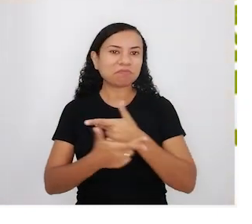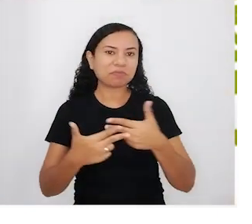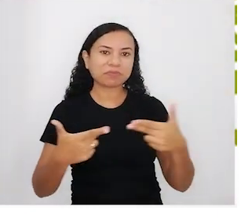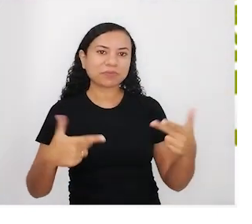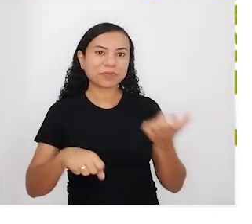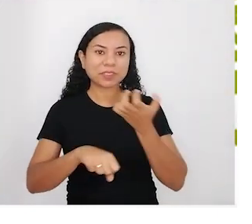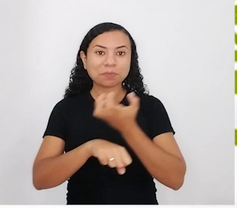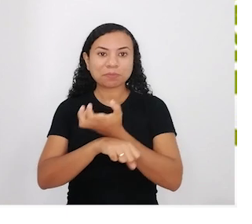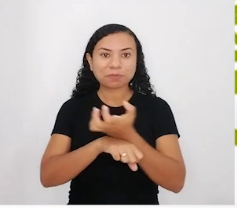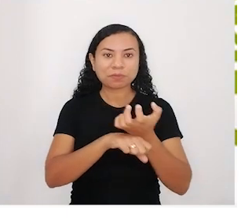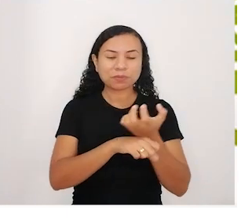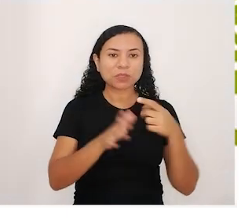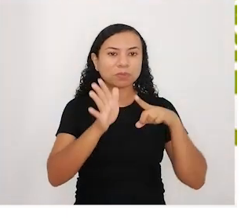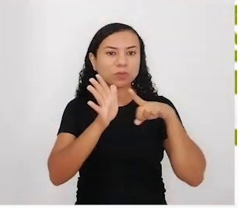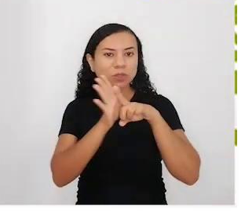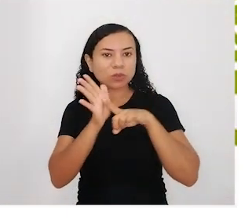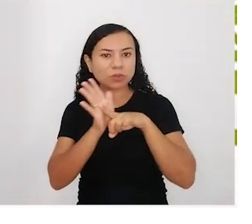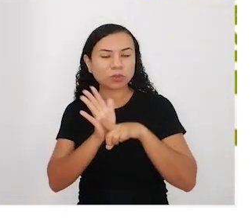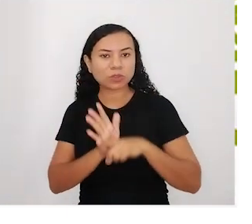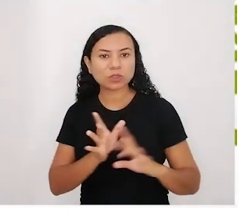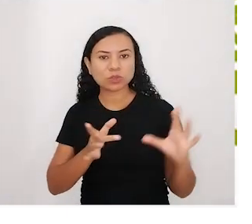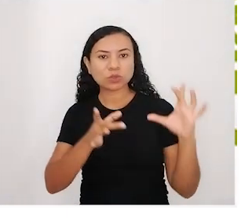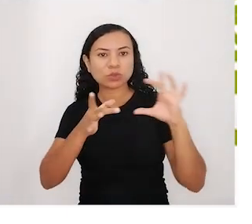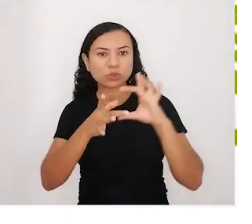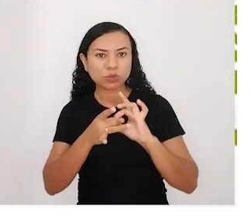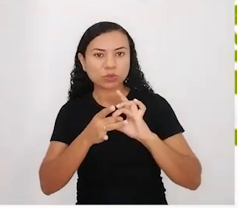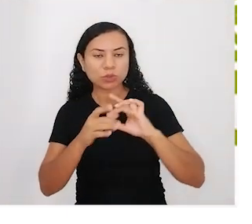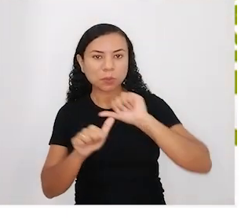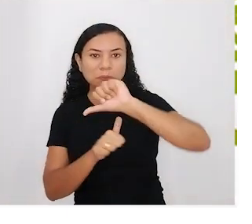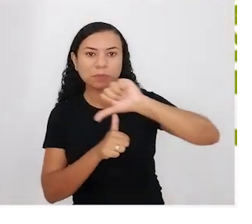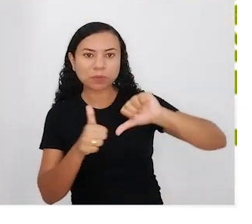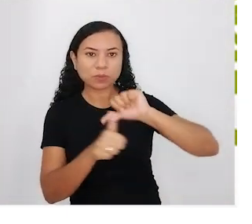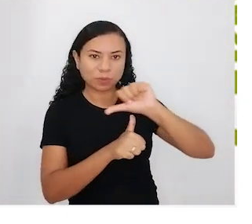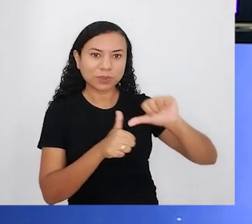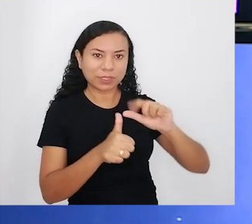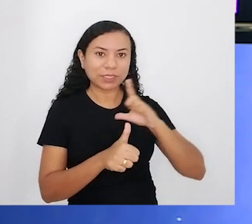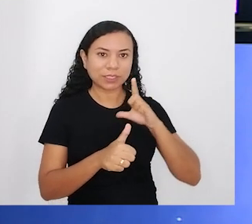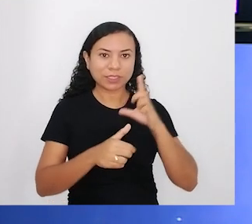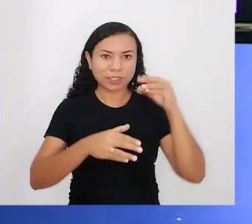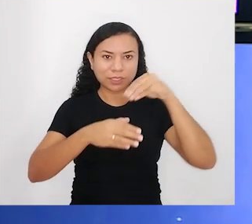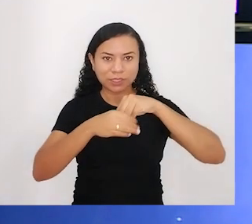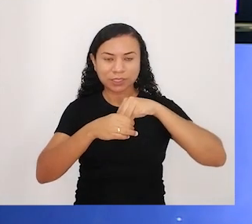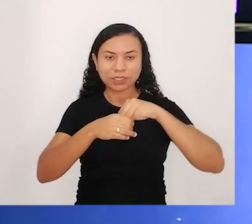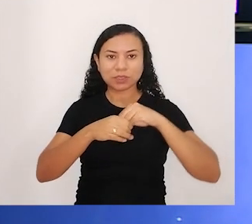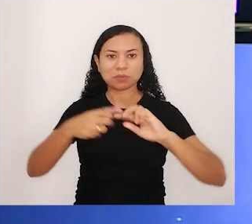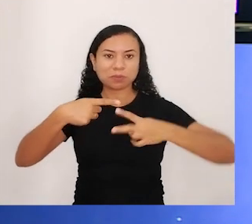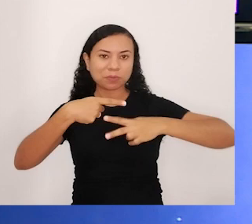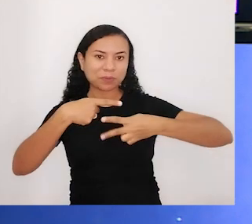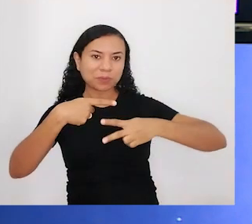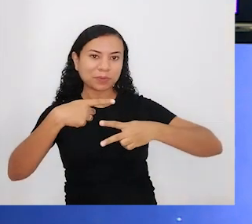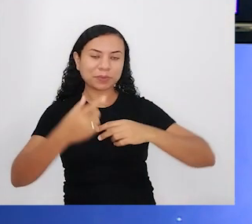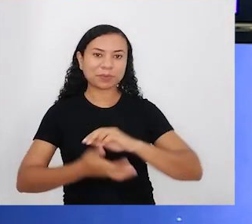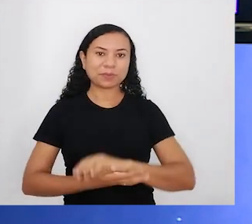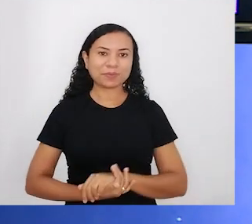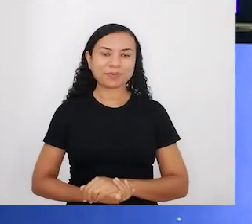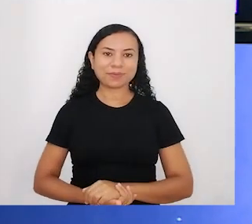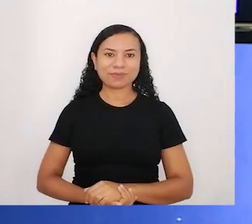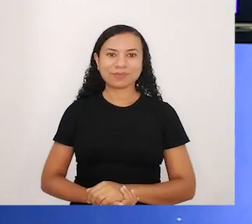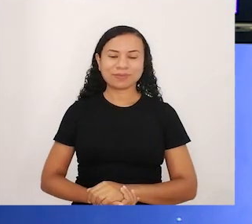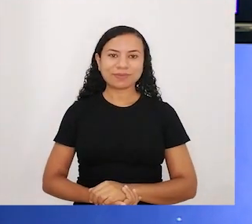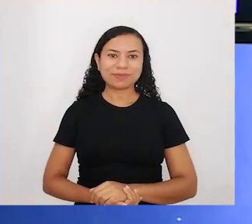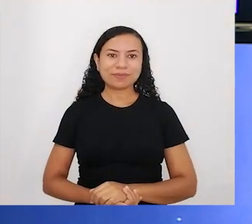da medicina, relacionam essa alteração, essas transformações que acontecem no laboratório.